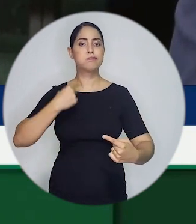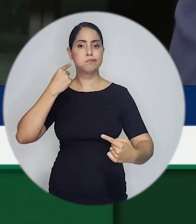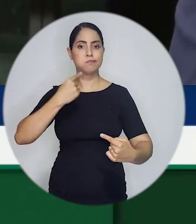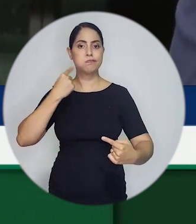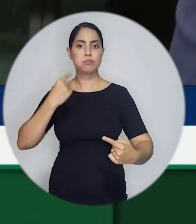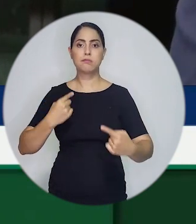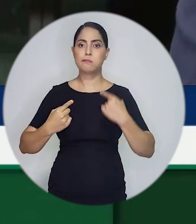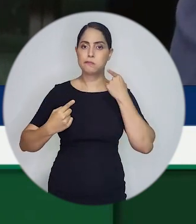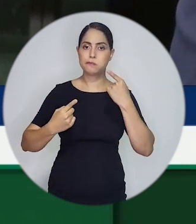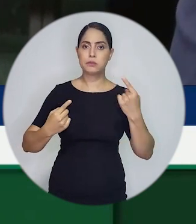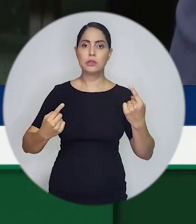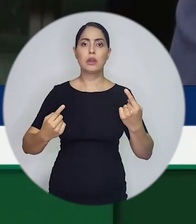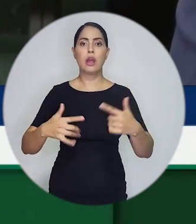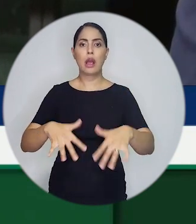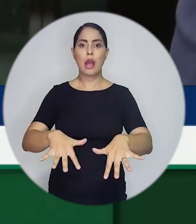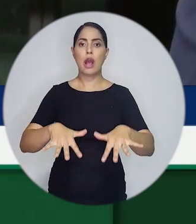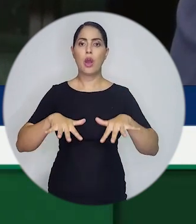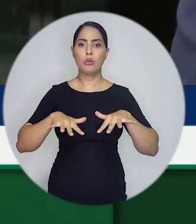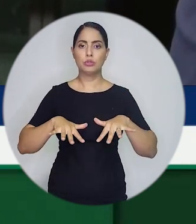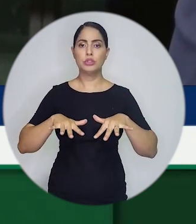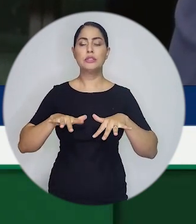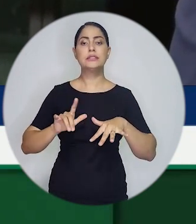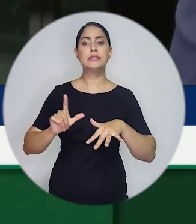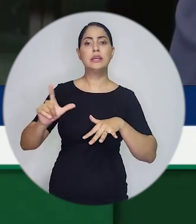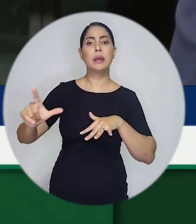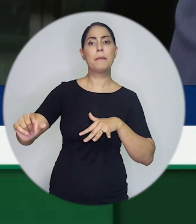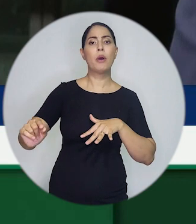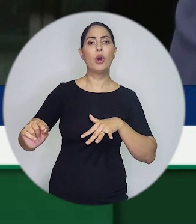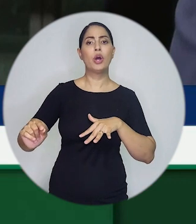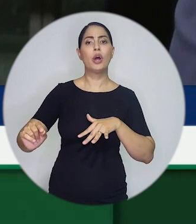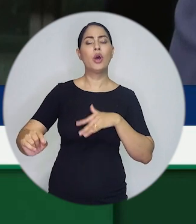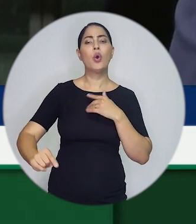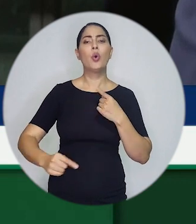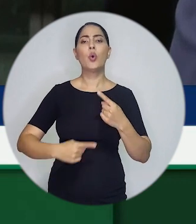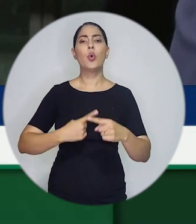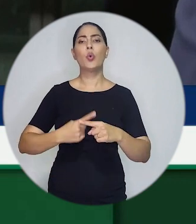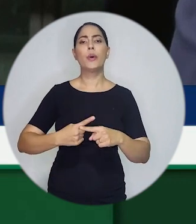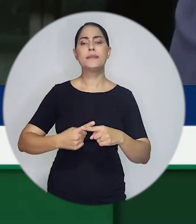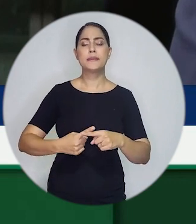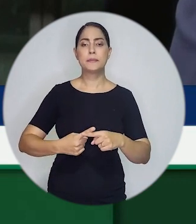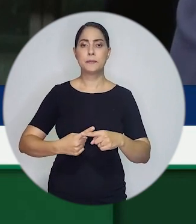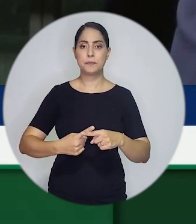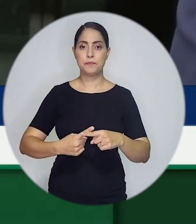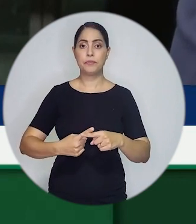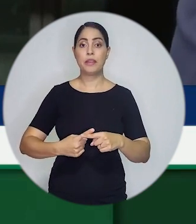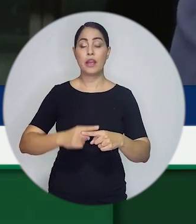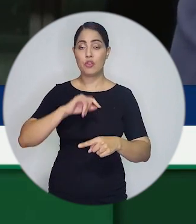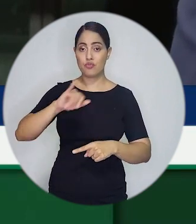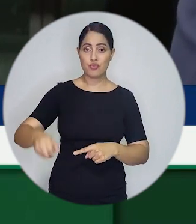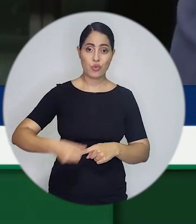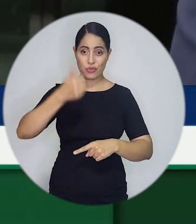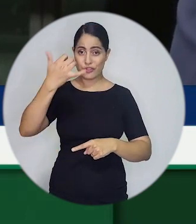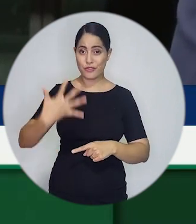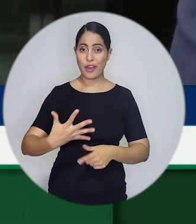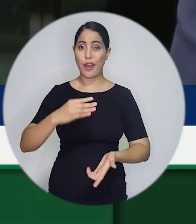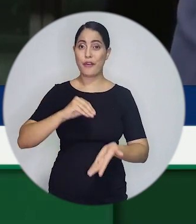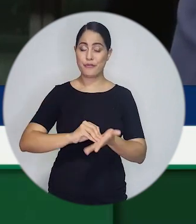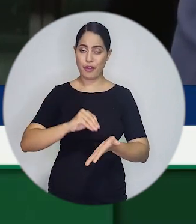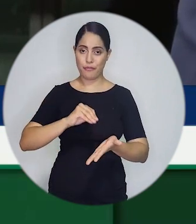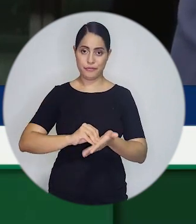advogados retirem-se do local da audiência em caso de atraso